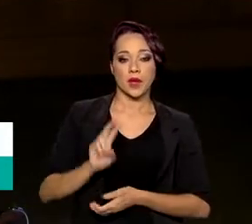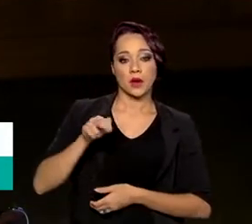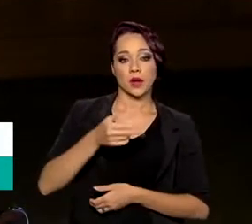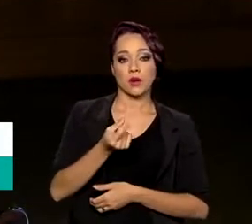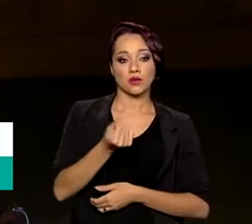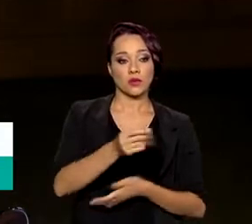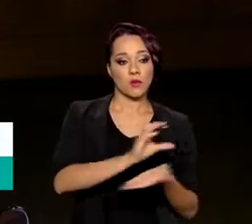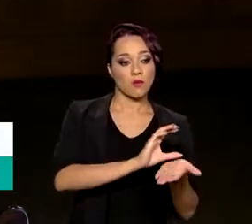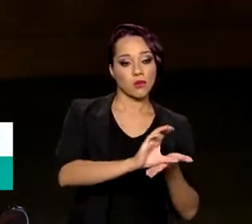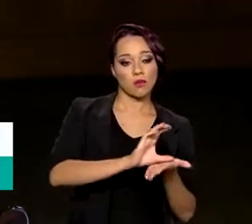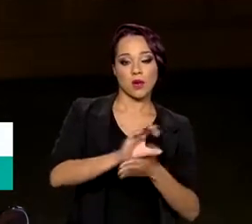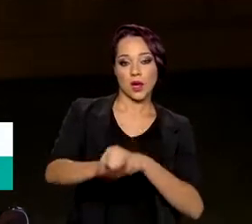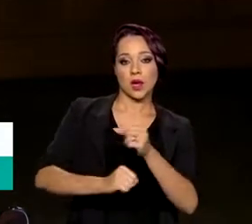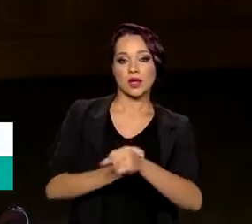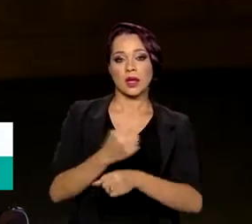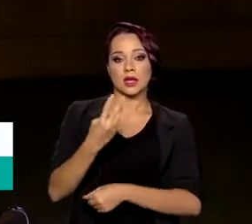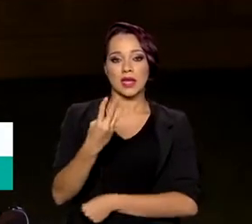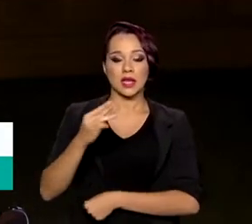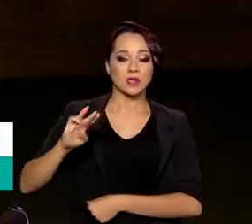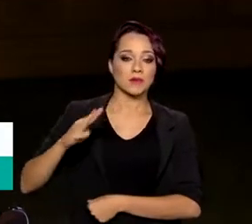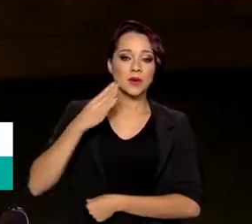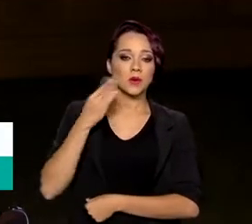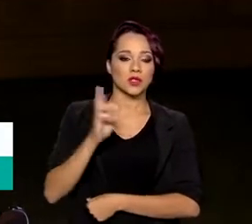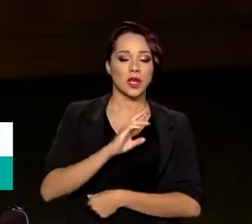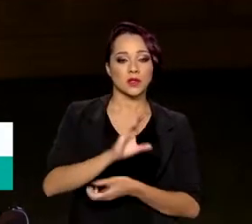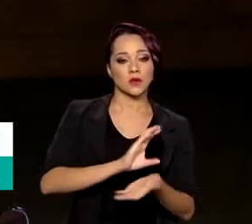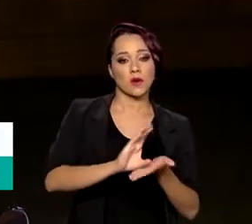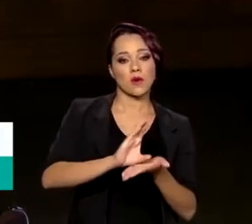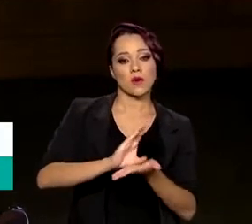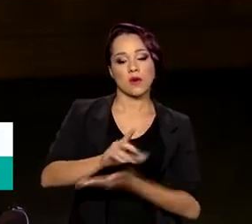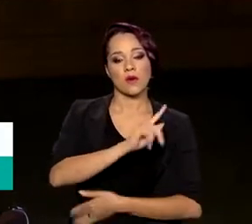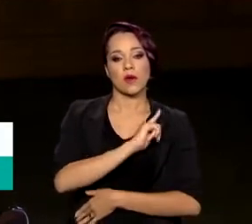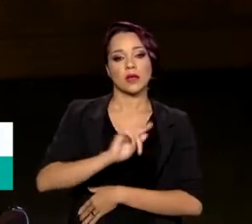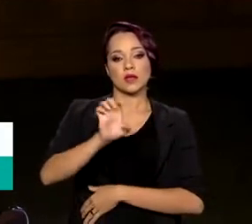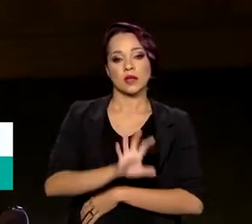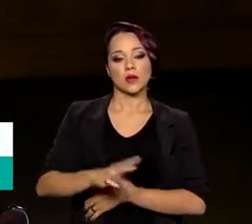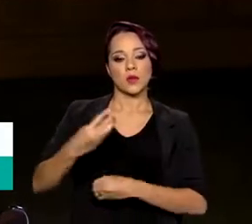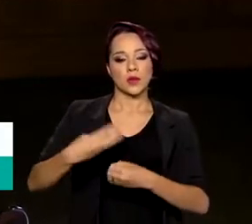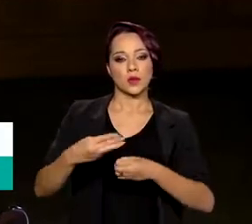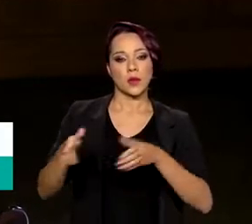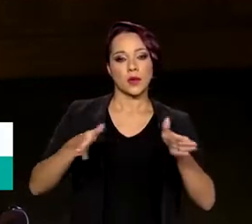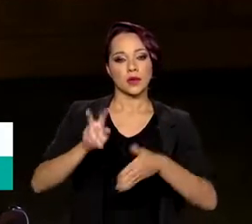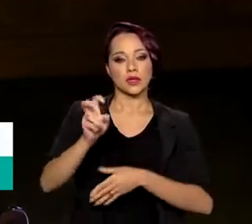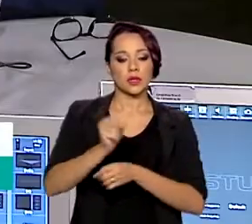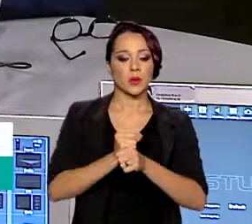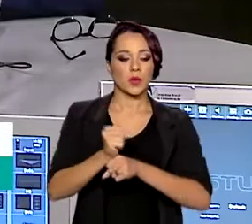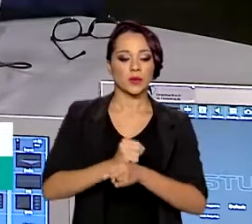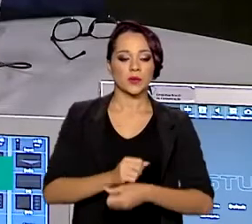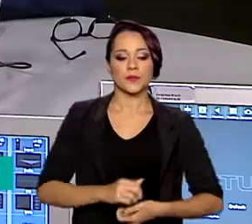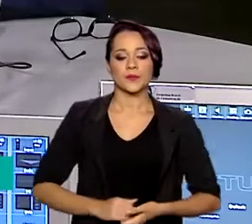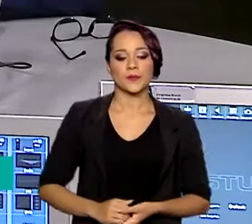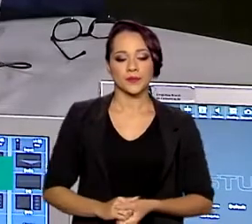repassaria anualmente 3 bilhões de reais aos governos estaduais e municipais durante 5 anos.